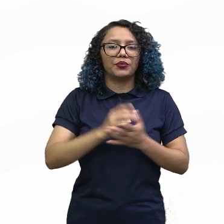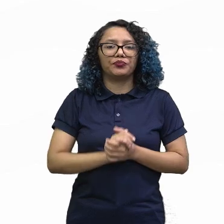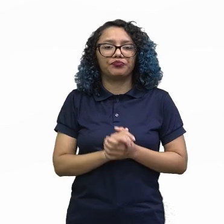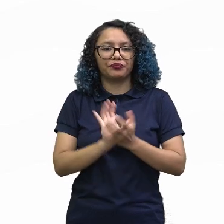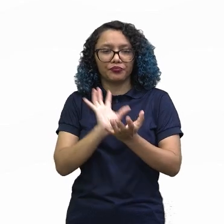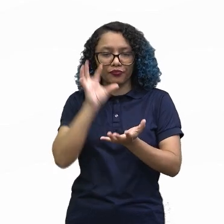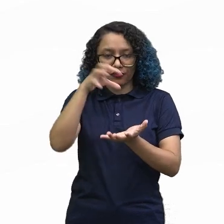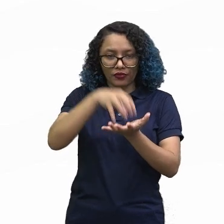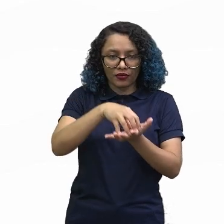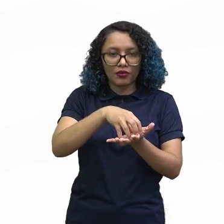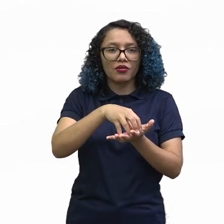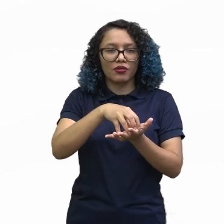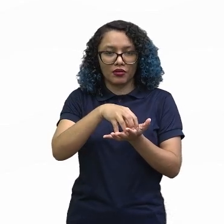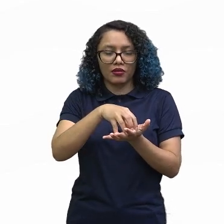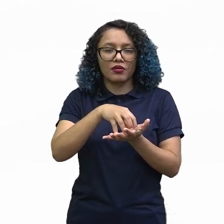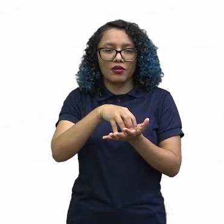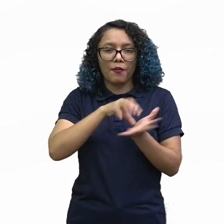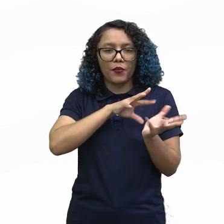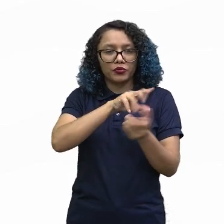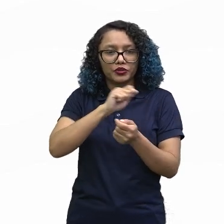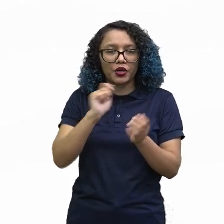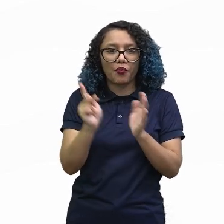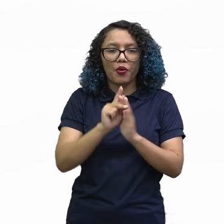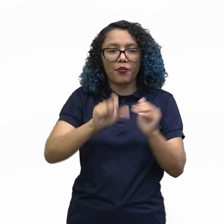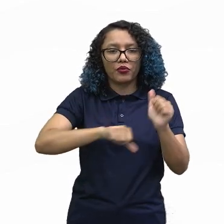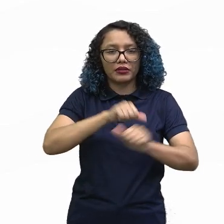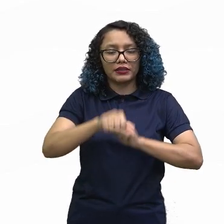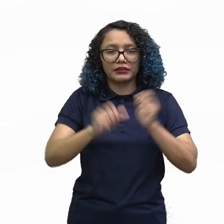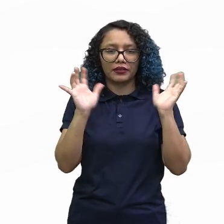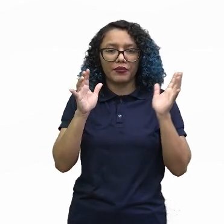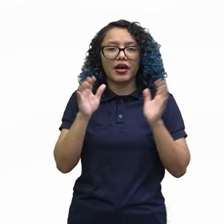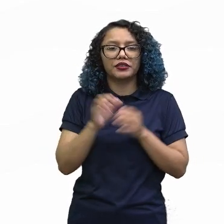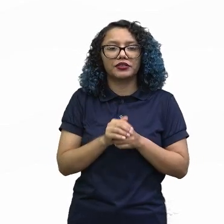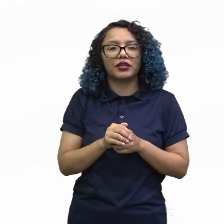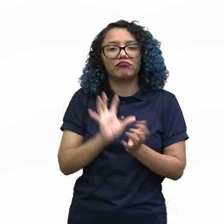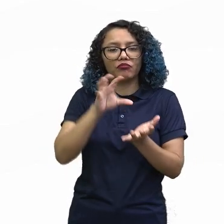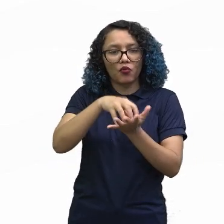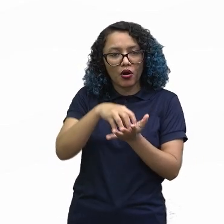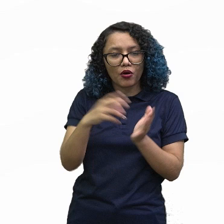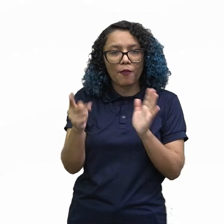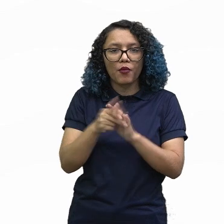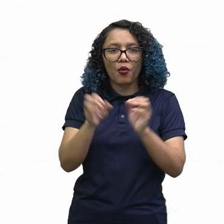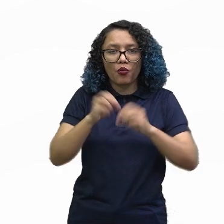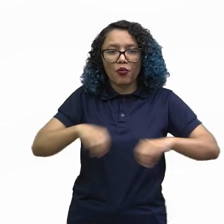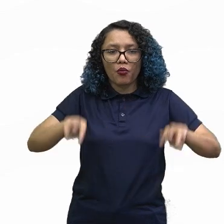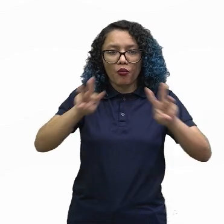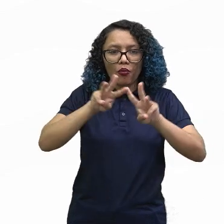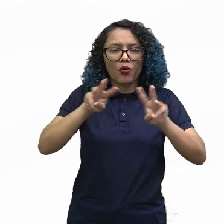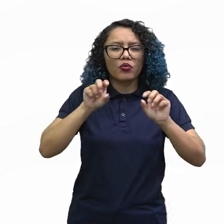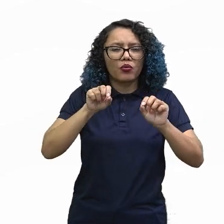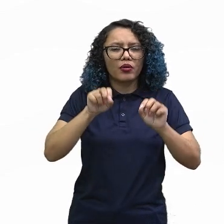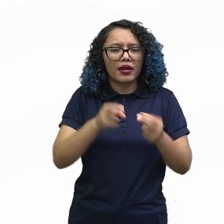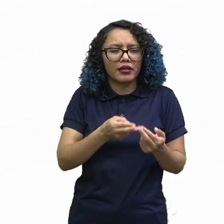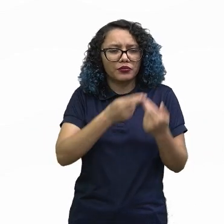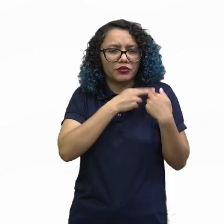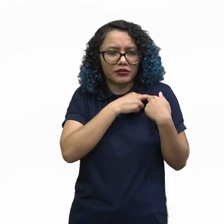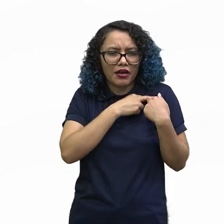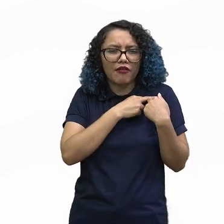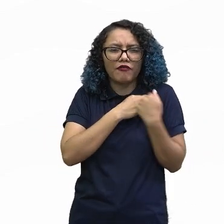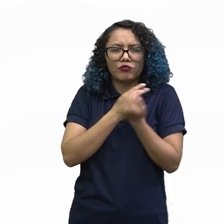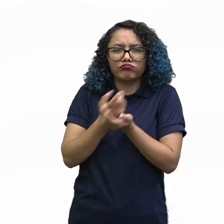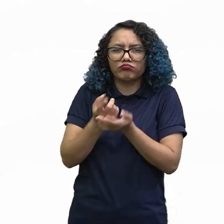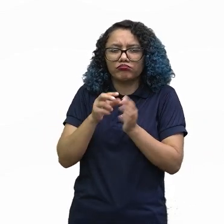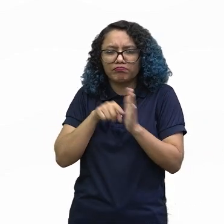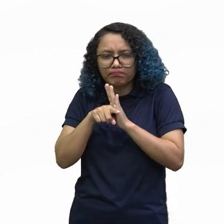intergovernamental de mudanças climáticas, órgão das Nações Unidas, responsável por produzir informações